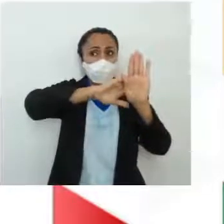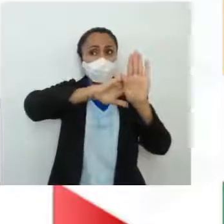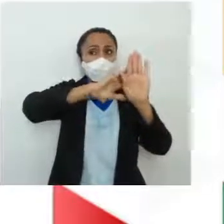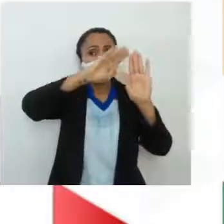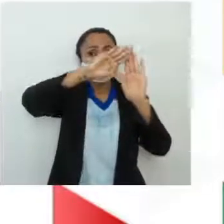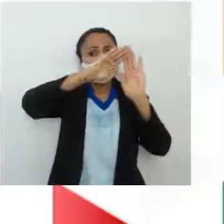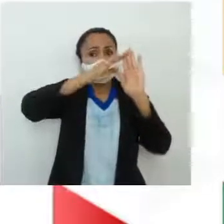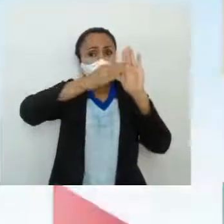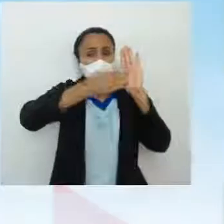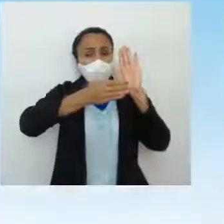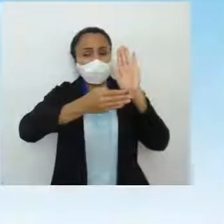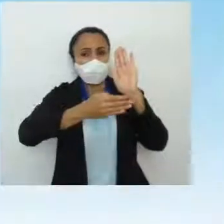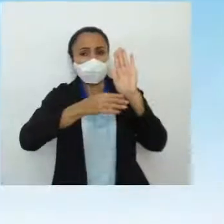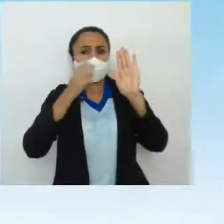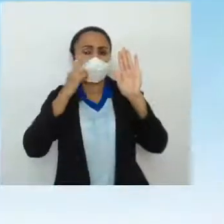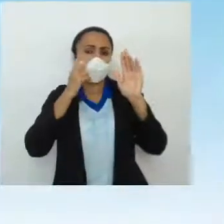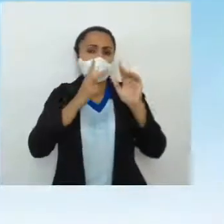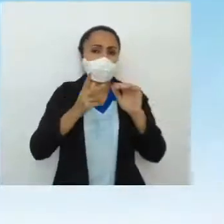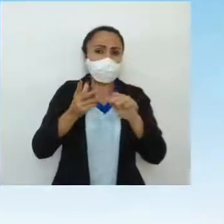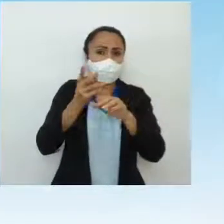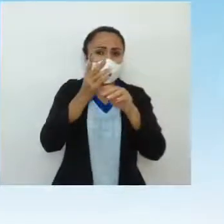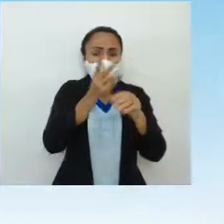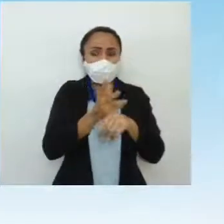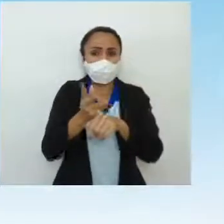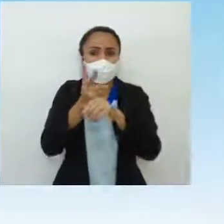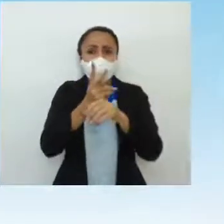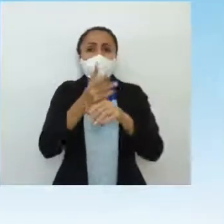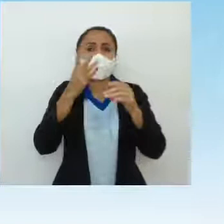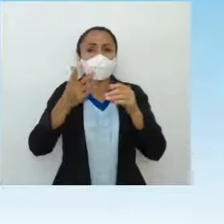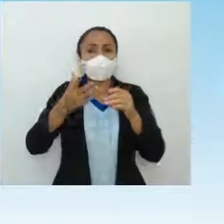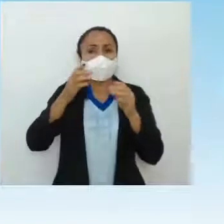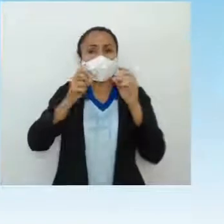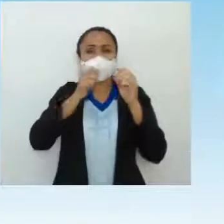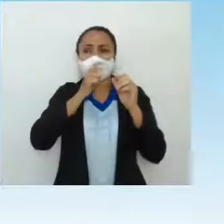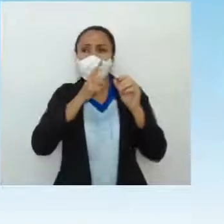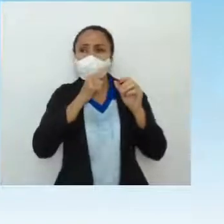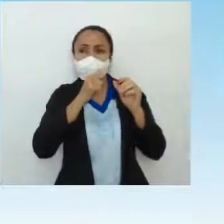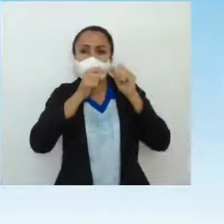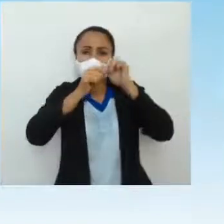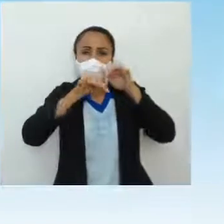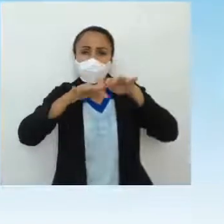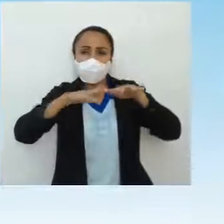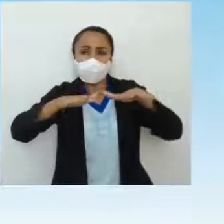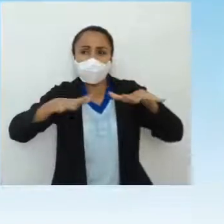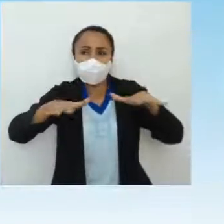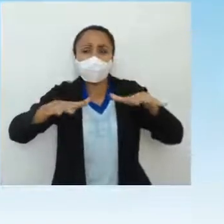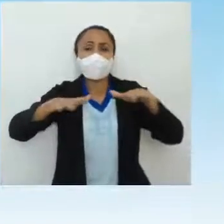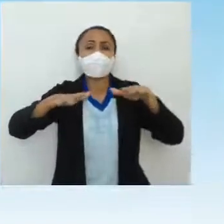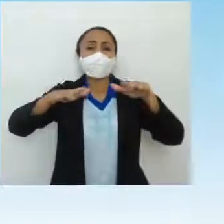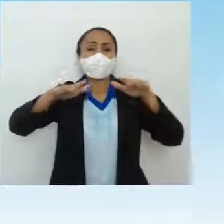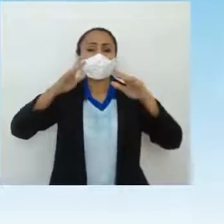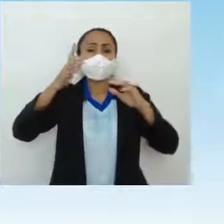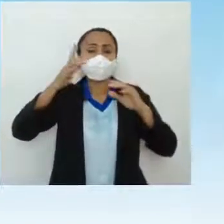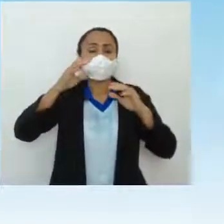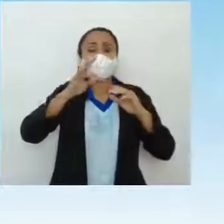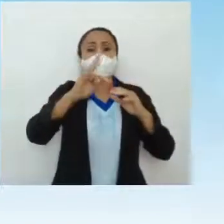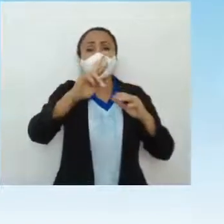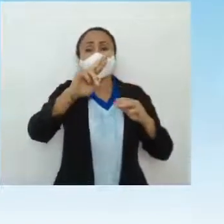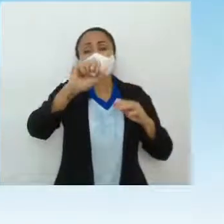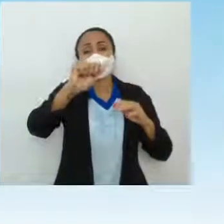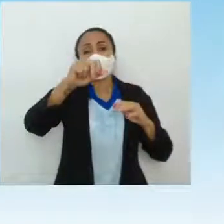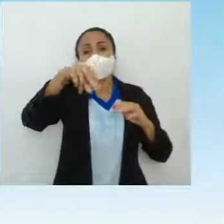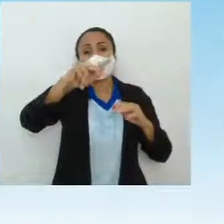uma câmara preenchida com um líquido viscoso e transparente, que é chamada de